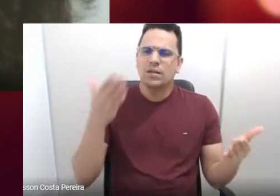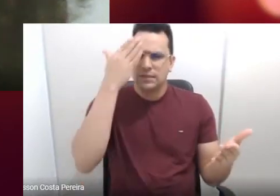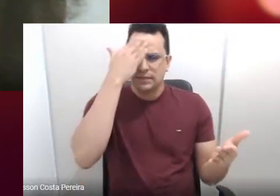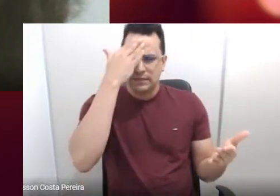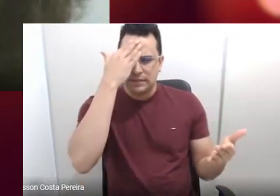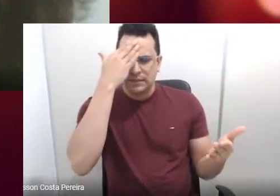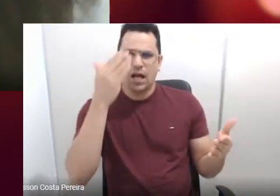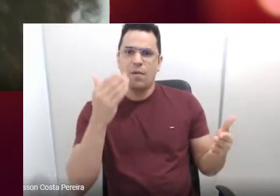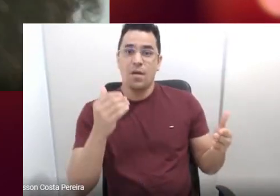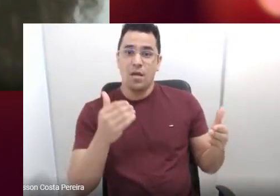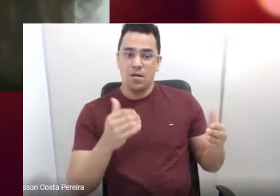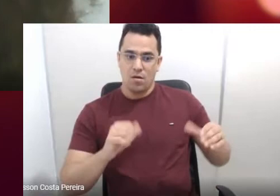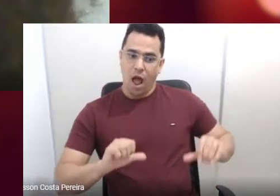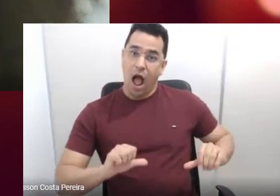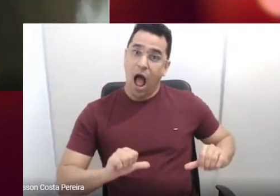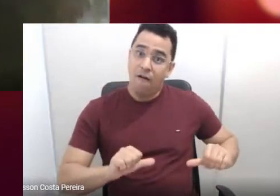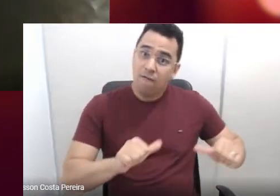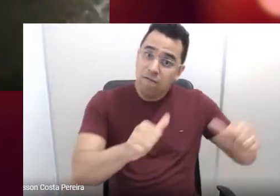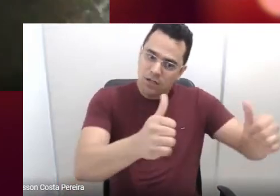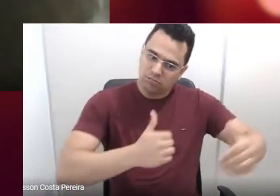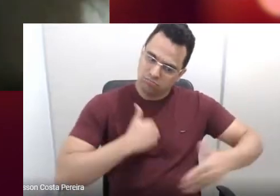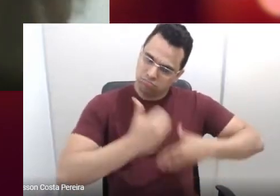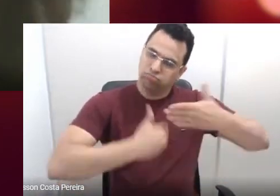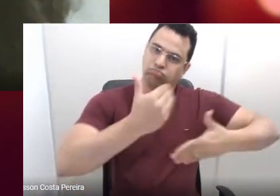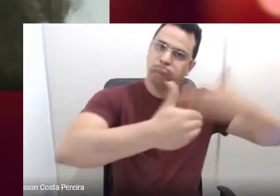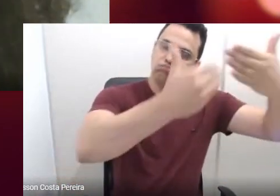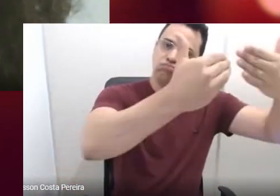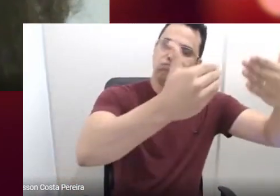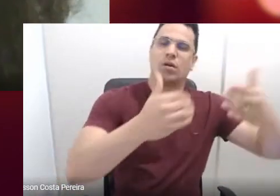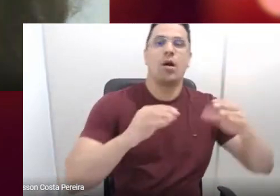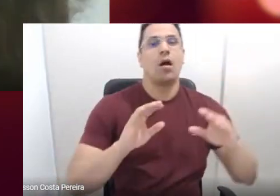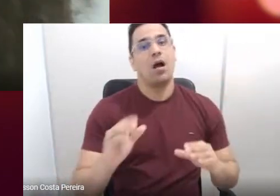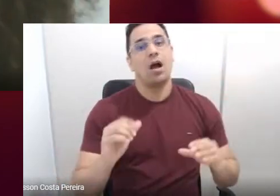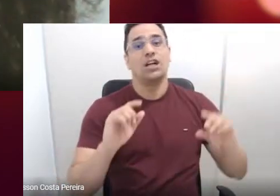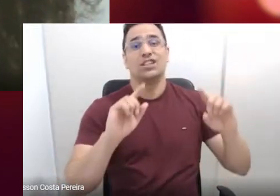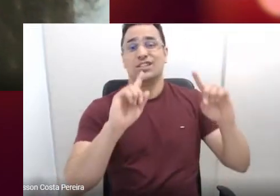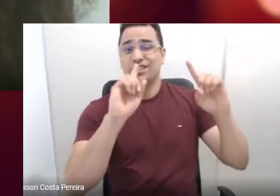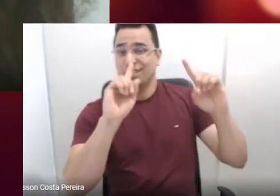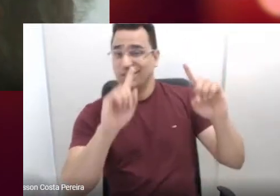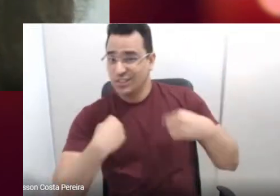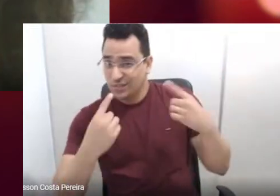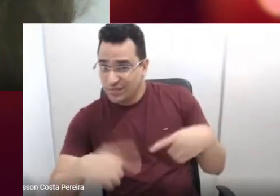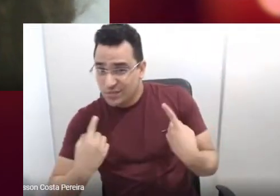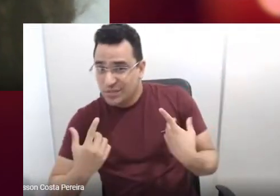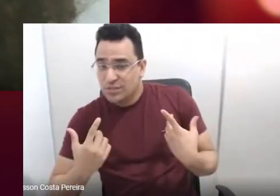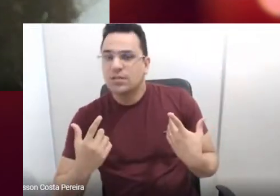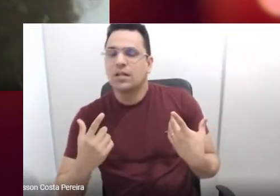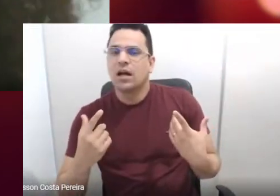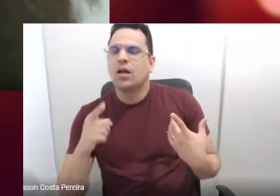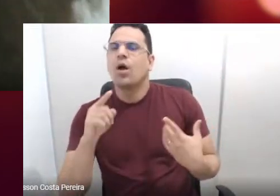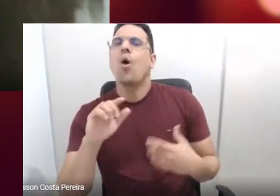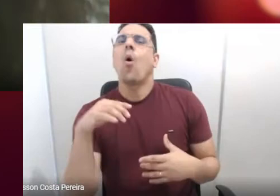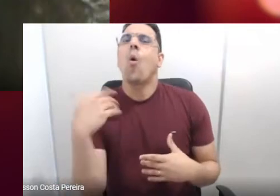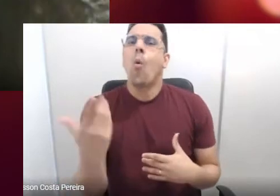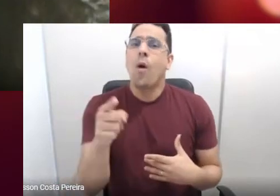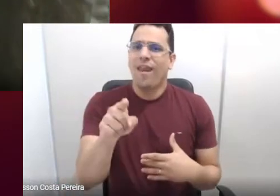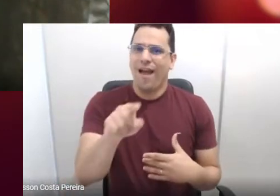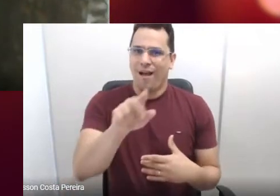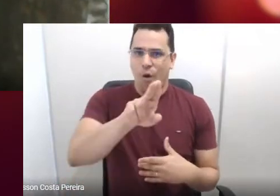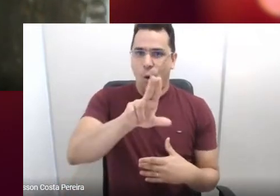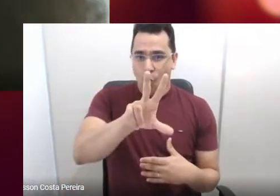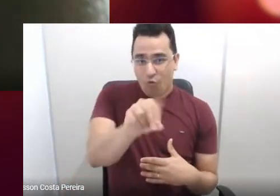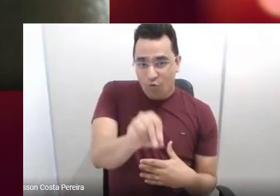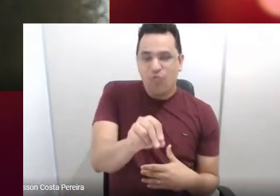quais os principais avanços e dificuldades foram observados na implementação do trabalho remoto